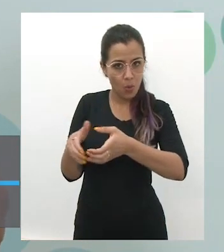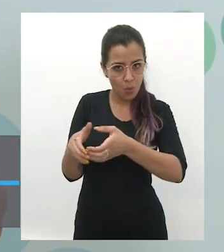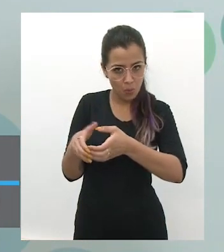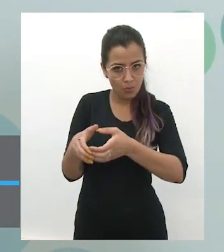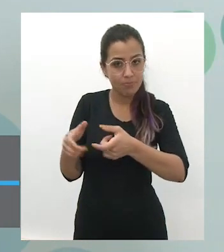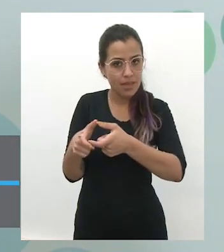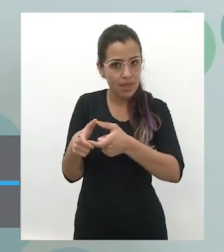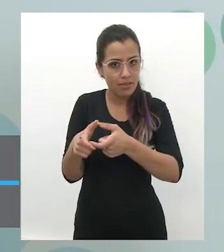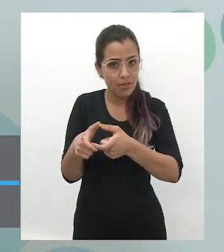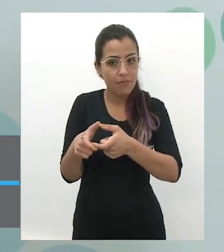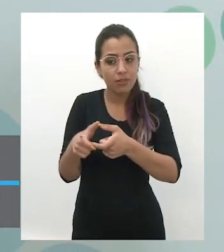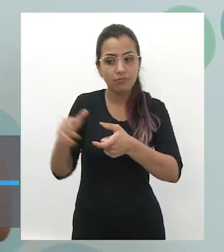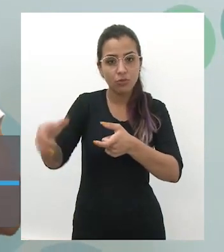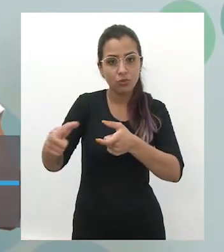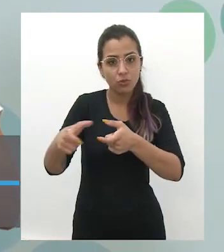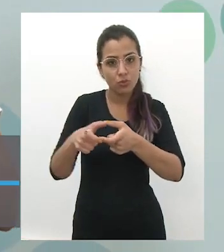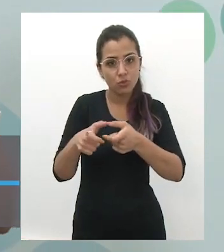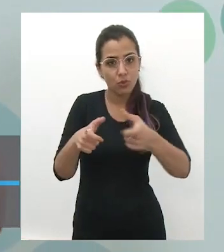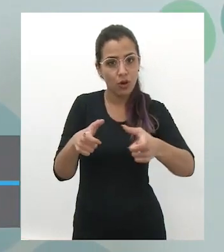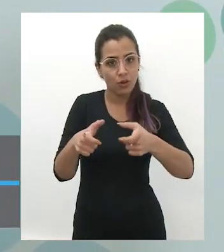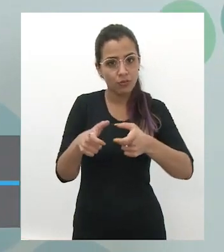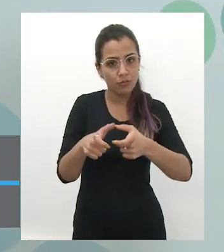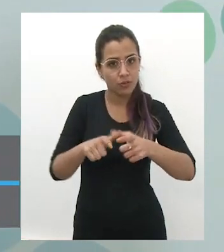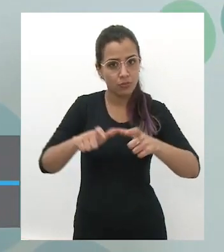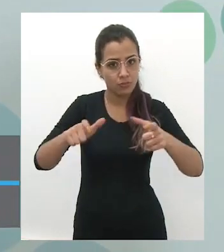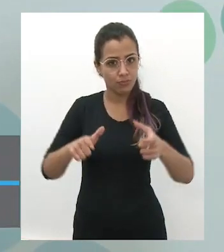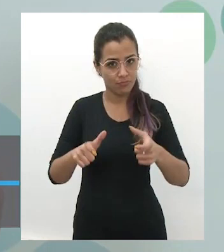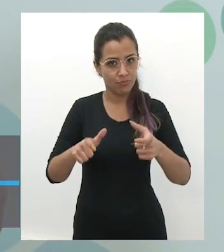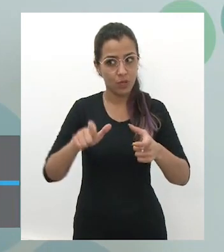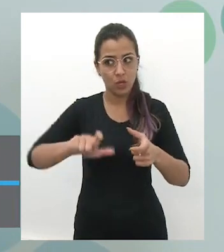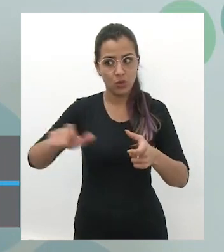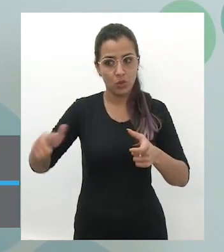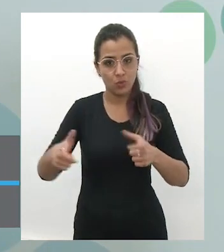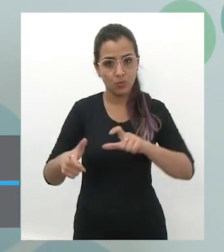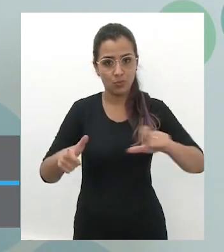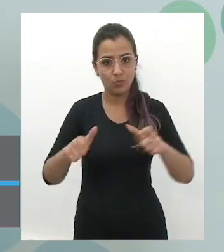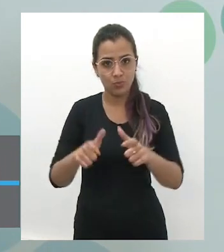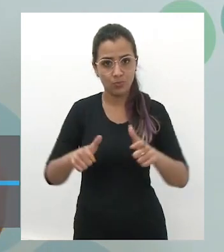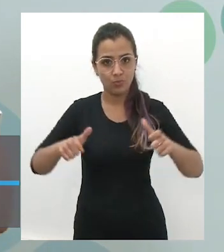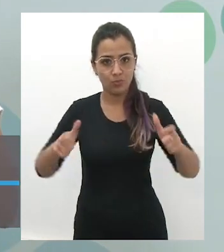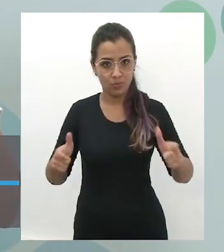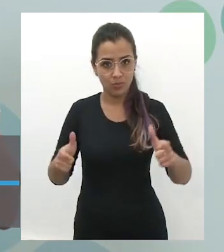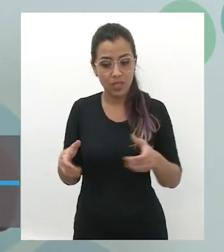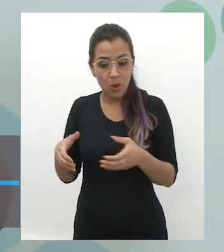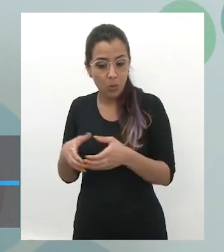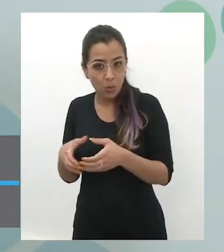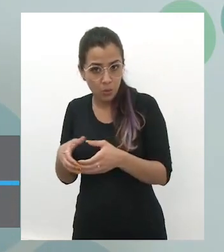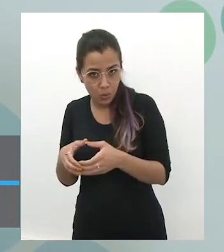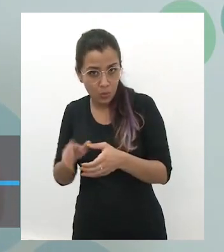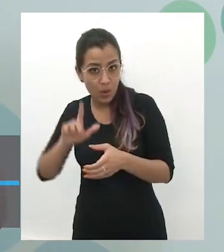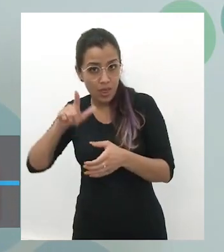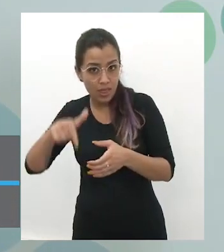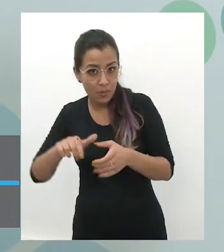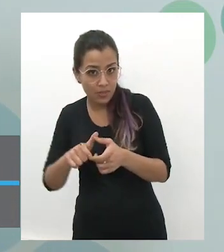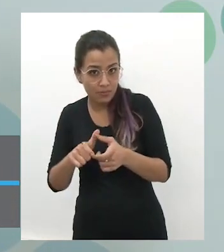Esses grupos eles vão se juntando e formam um grupo maior, que é um clã, que vão se juntando e formando um grupo maior, que é uma